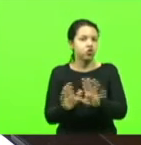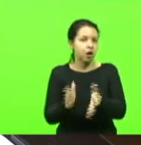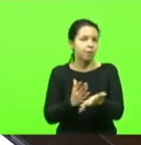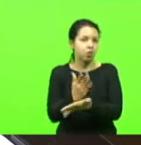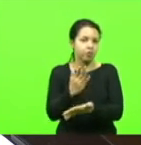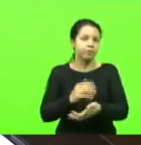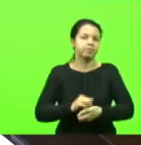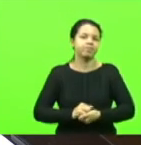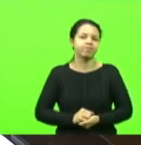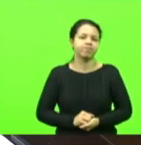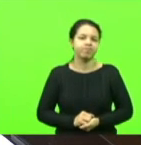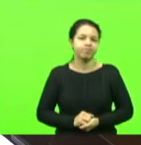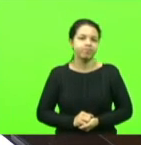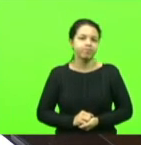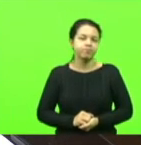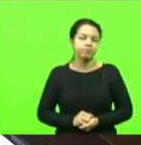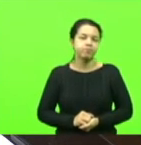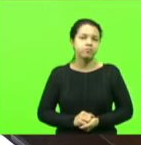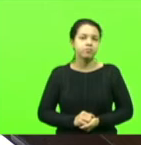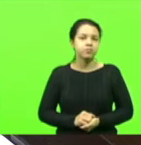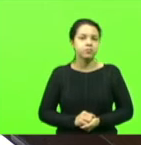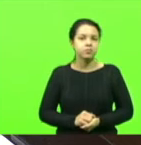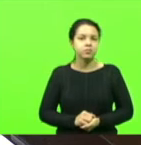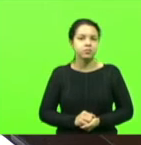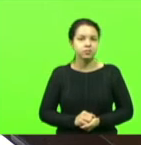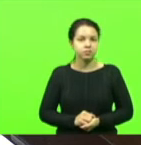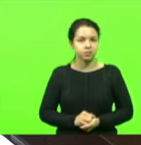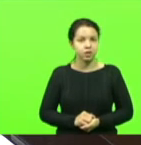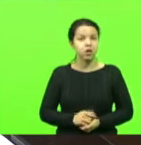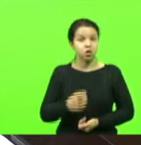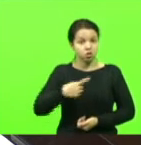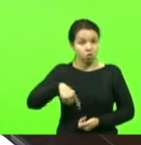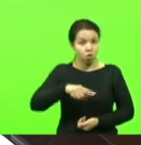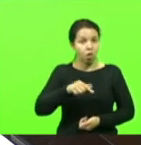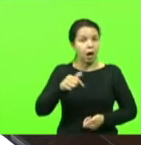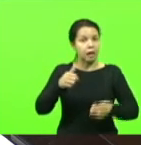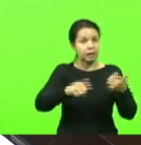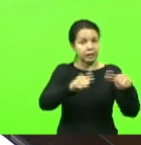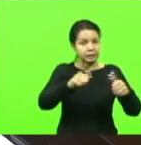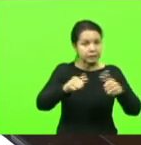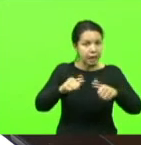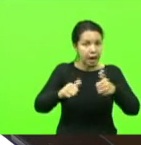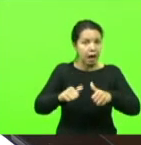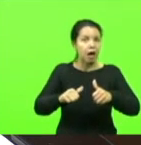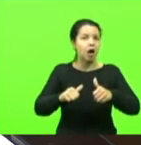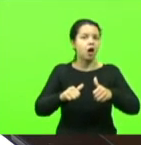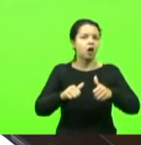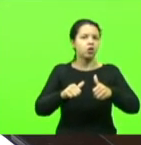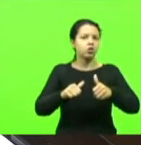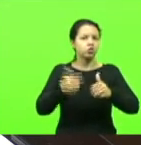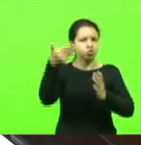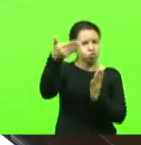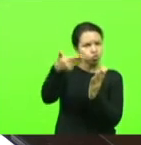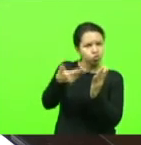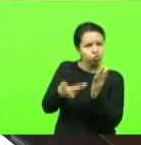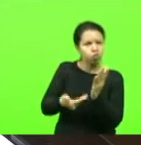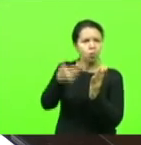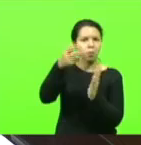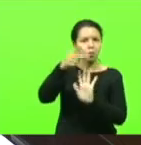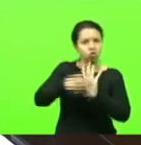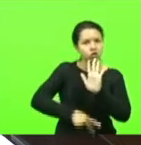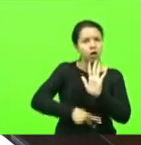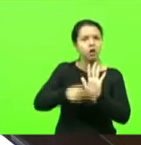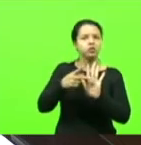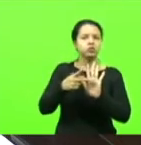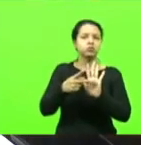né o e ao analisarmos aí todo o projeto é através